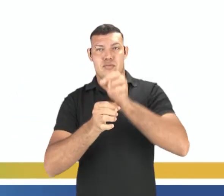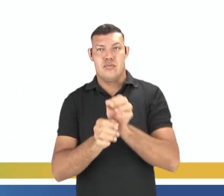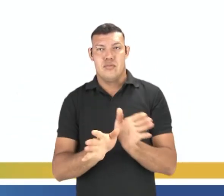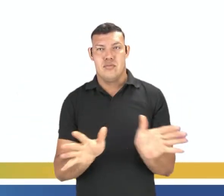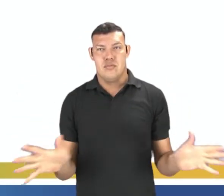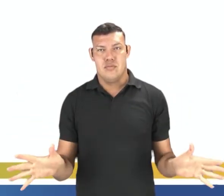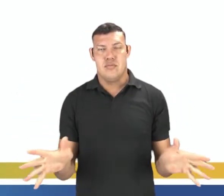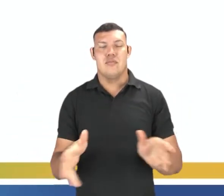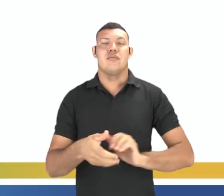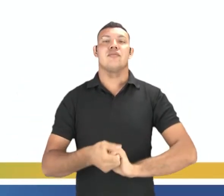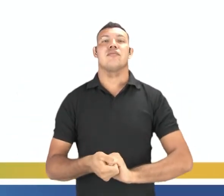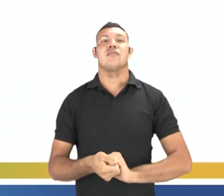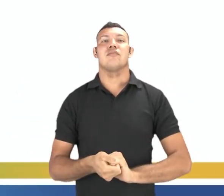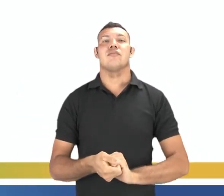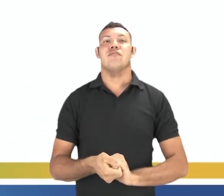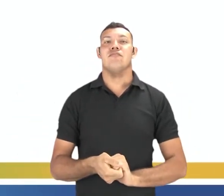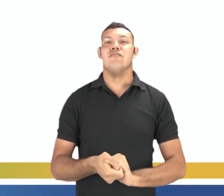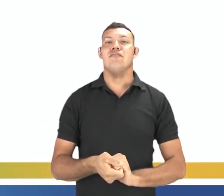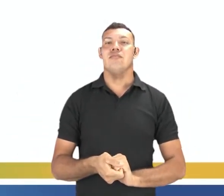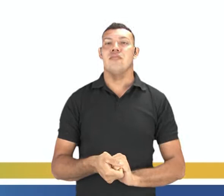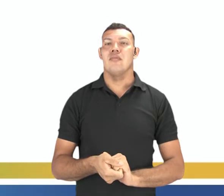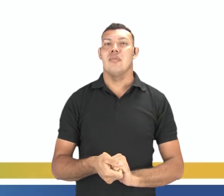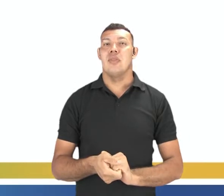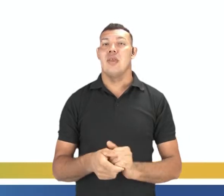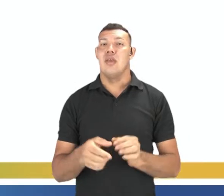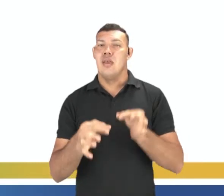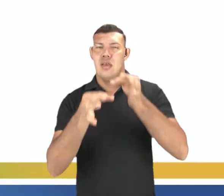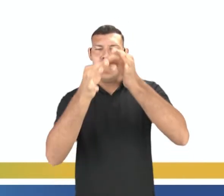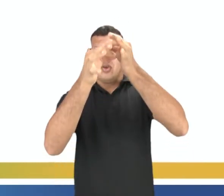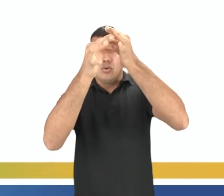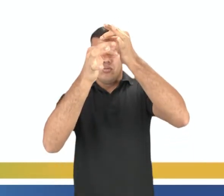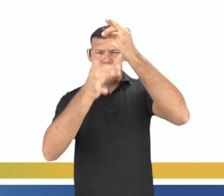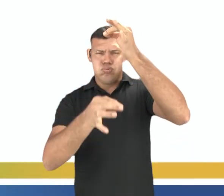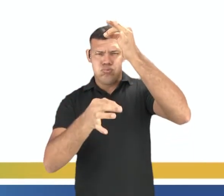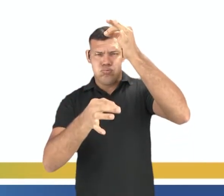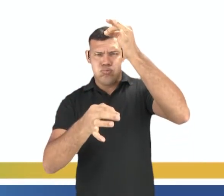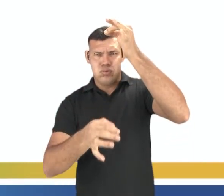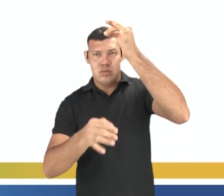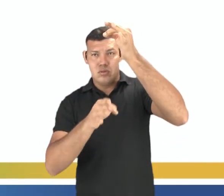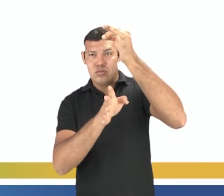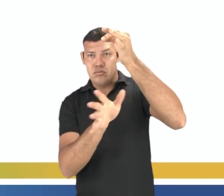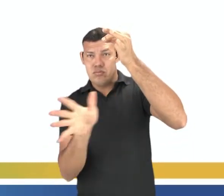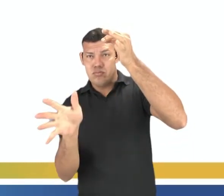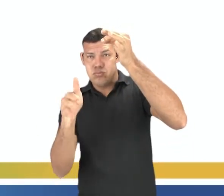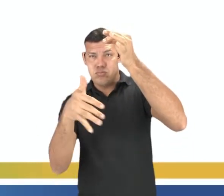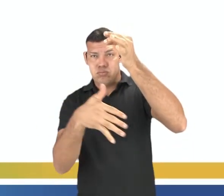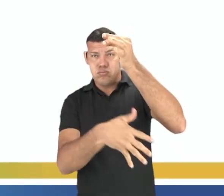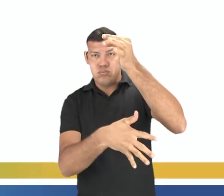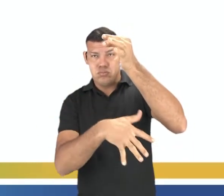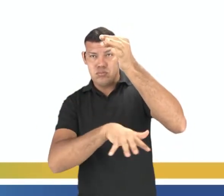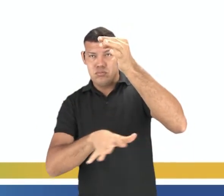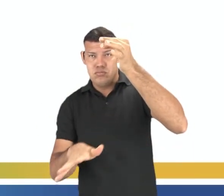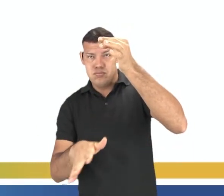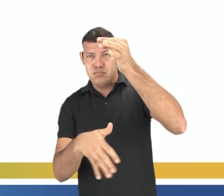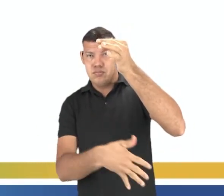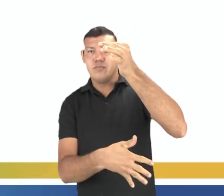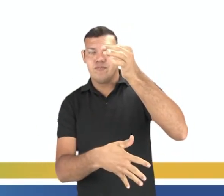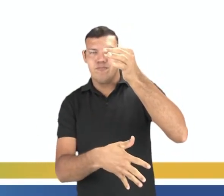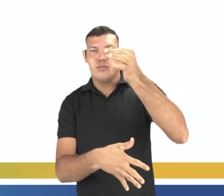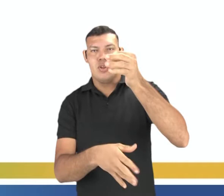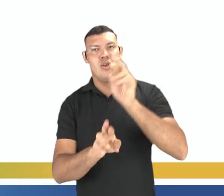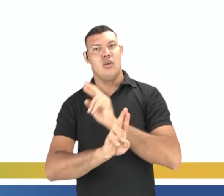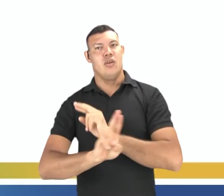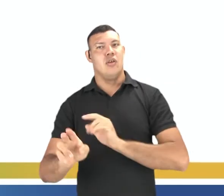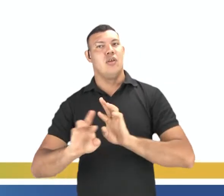medula espinhal, de acordo com o local da coluna em que o nervo espinhal emerge. Ele recebe uma